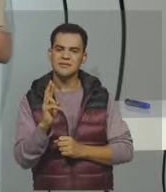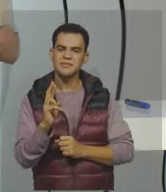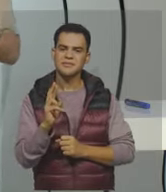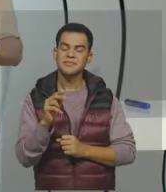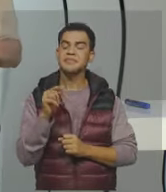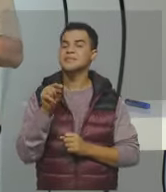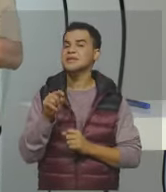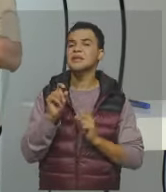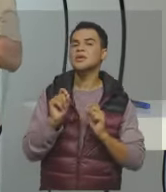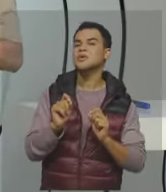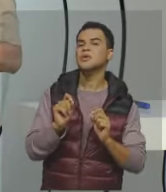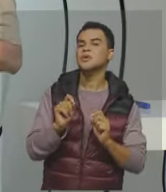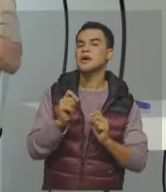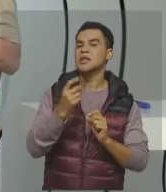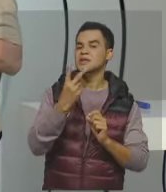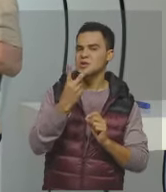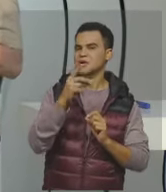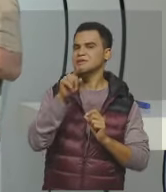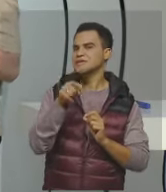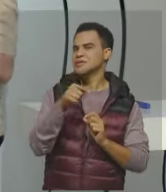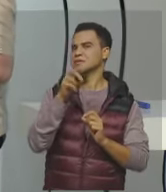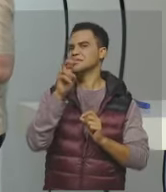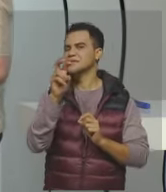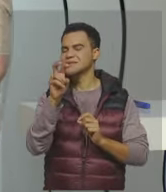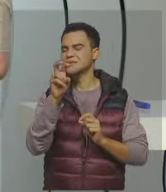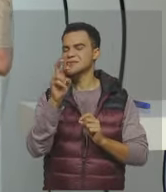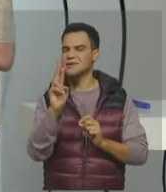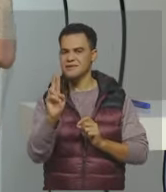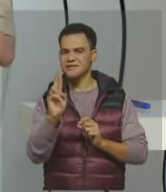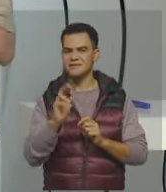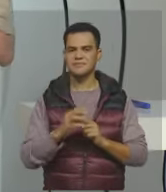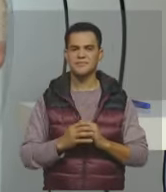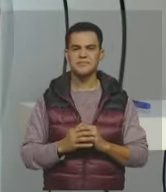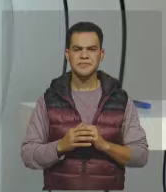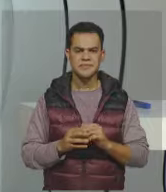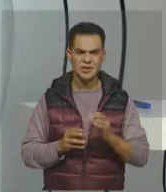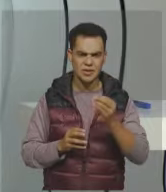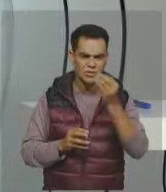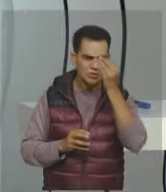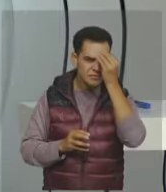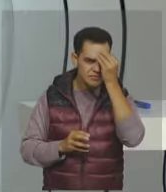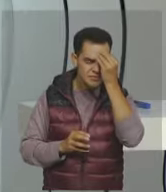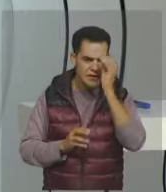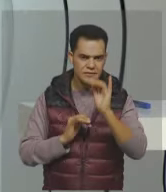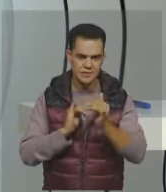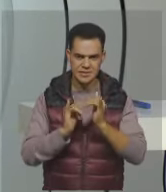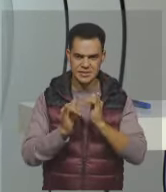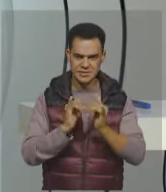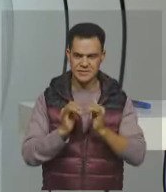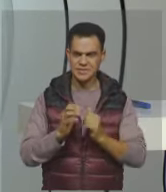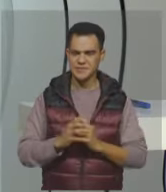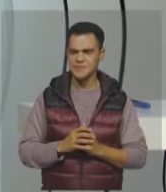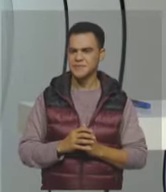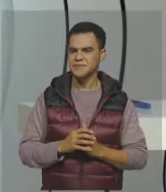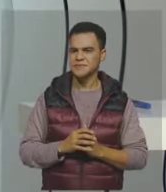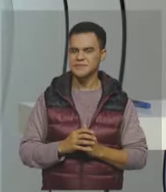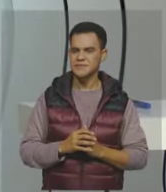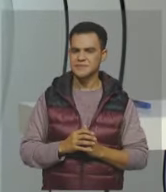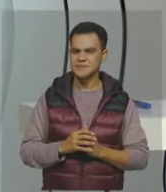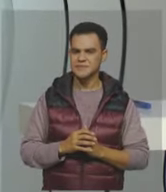fosse 2,5 R, ok? Então, guardem essa informação. Com a